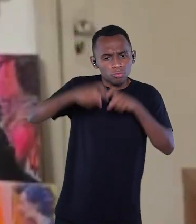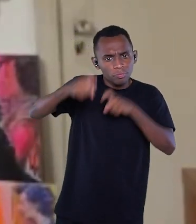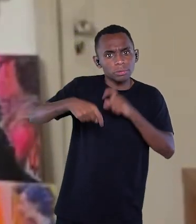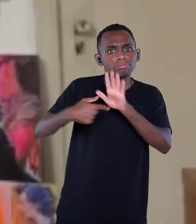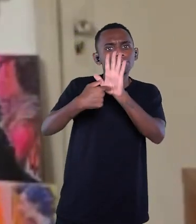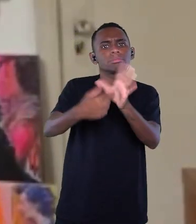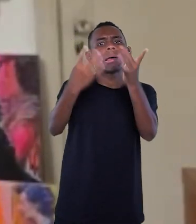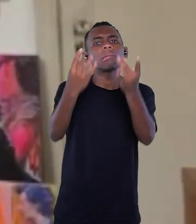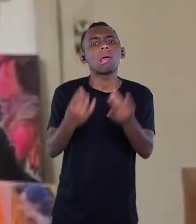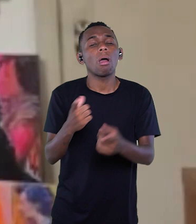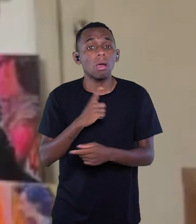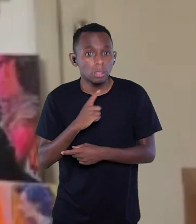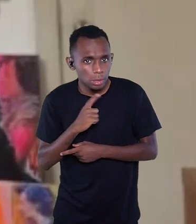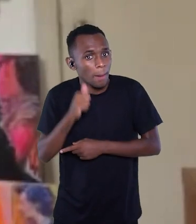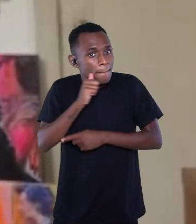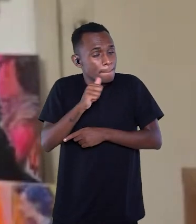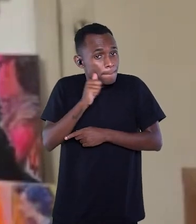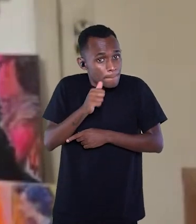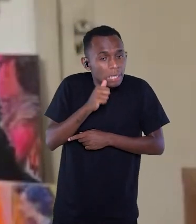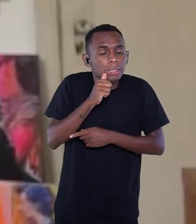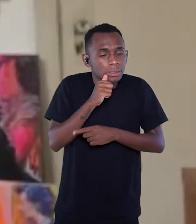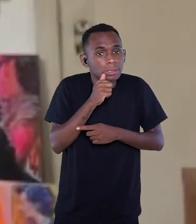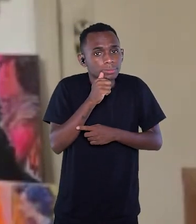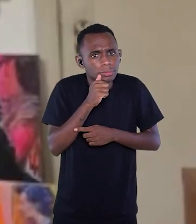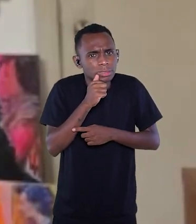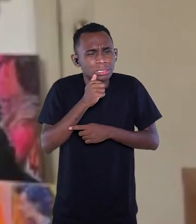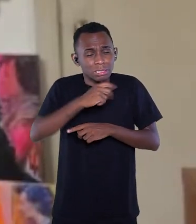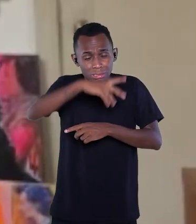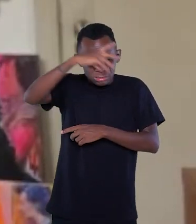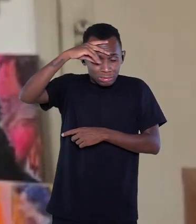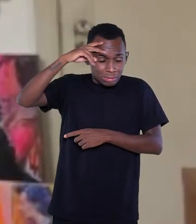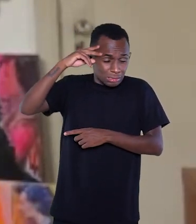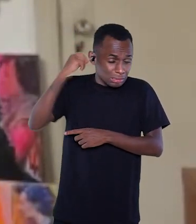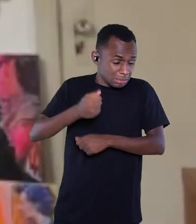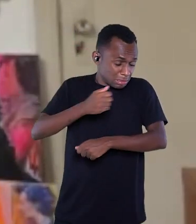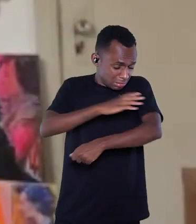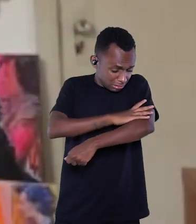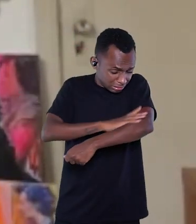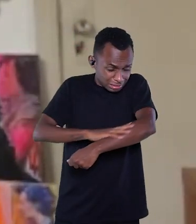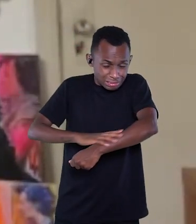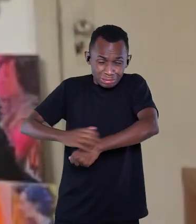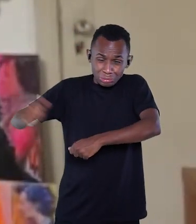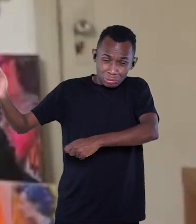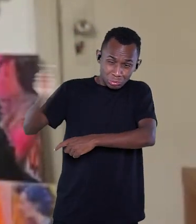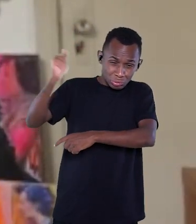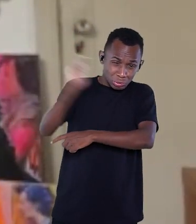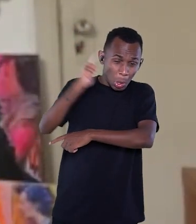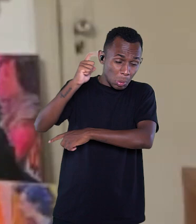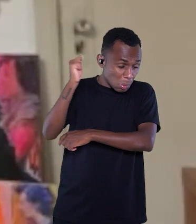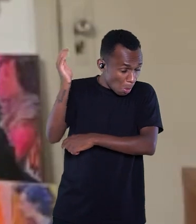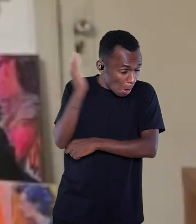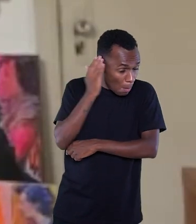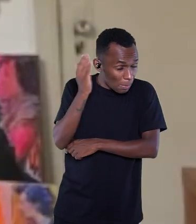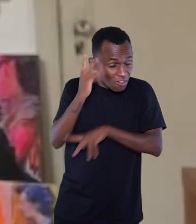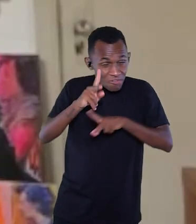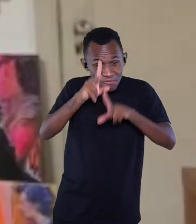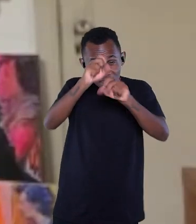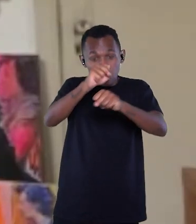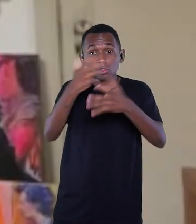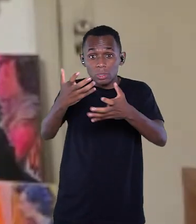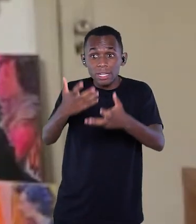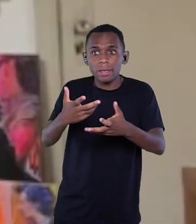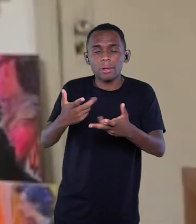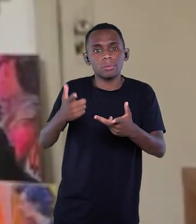descrever essa imagem de uma mulher camponesa, uma mulher japonesa queimando sua pele queimada de neve no sol do Mato Grosso. Eu quero falar